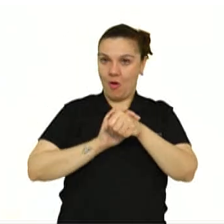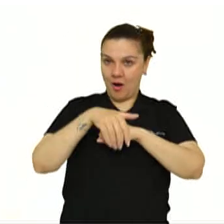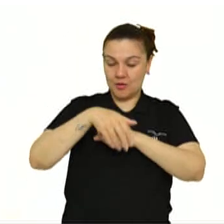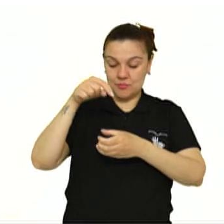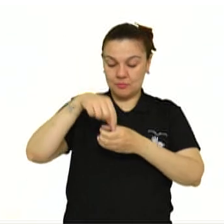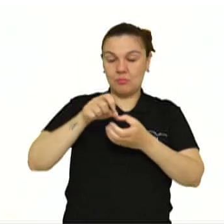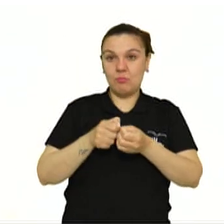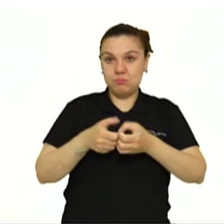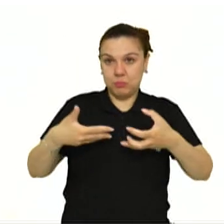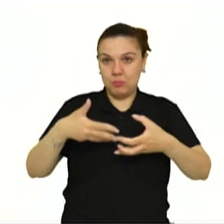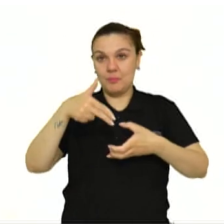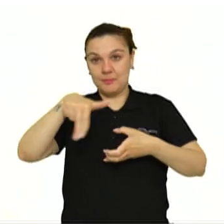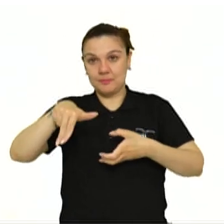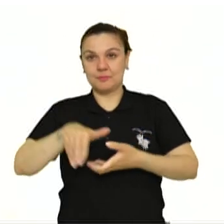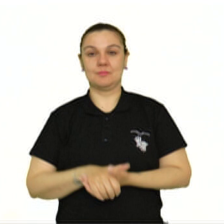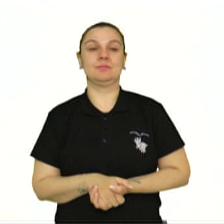nitrogênio.